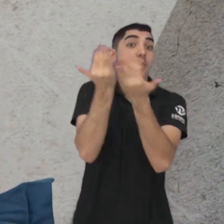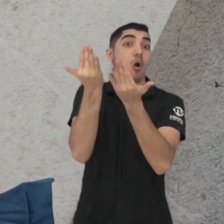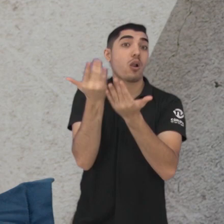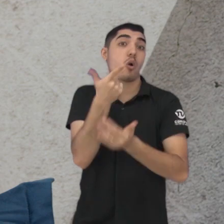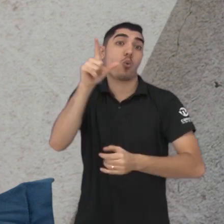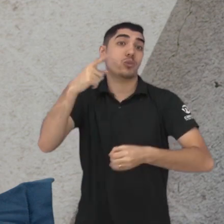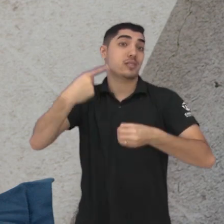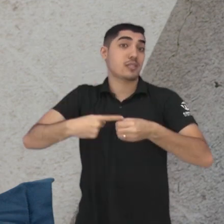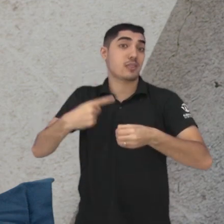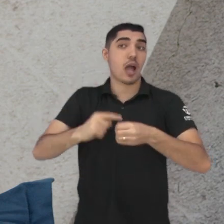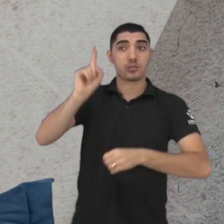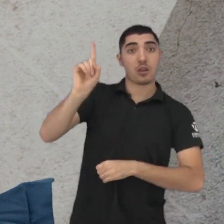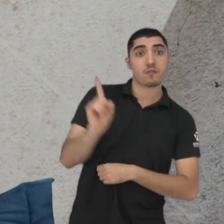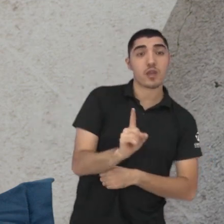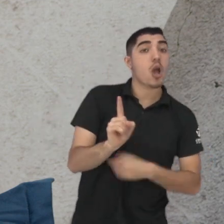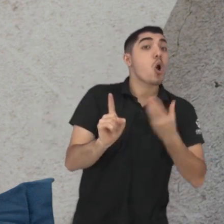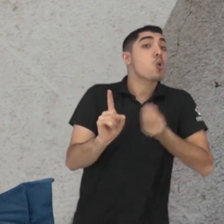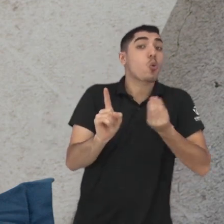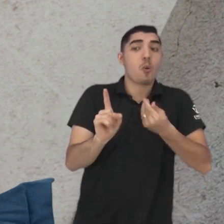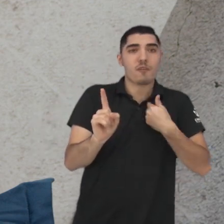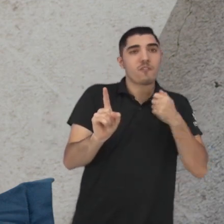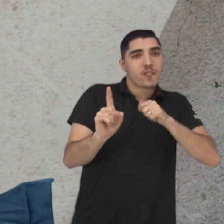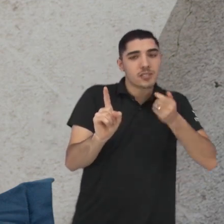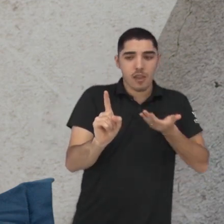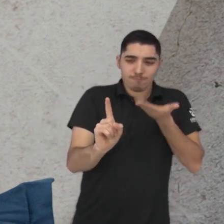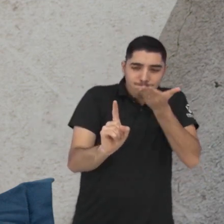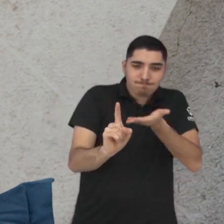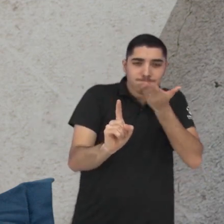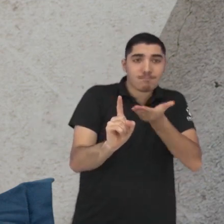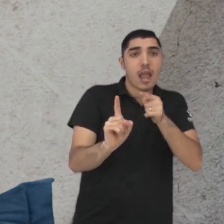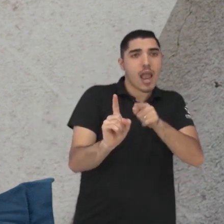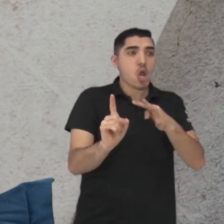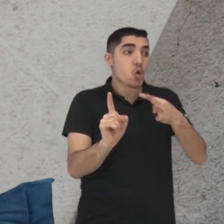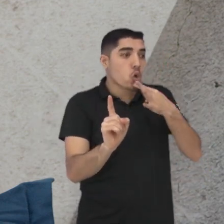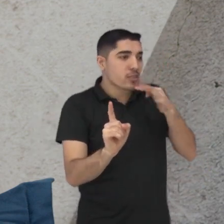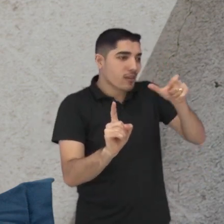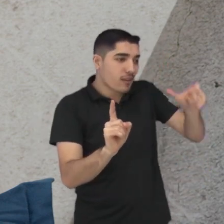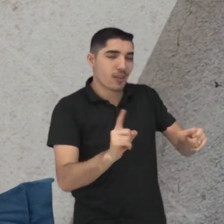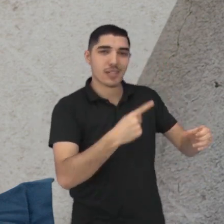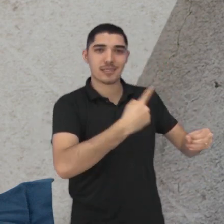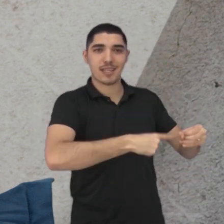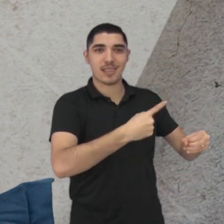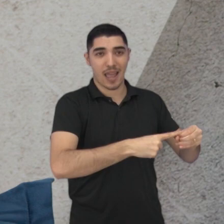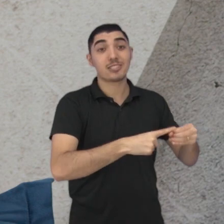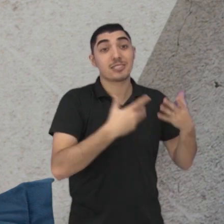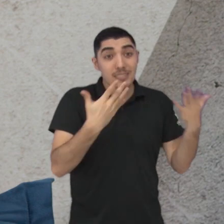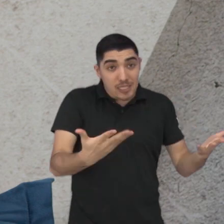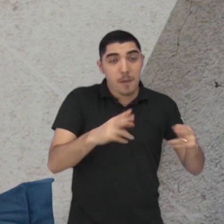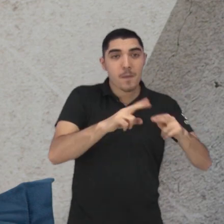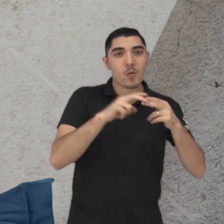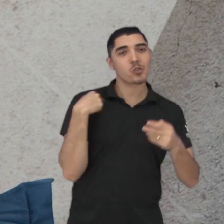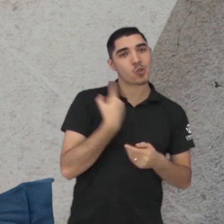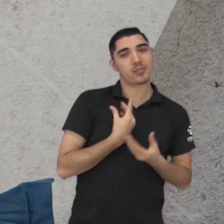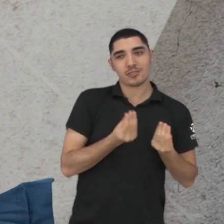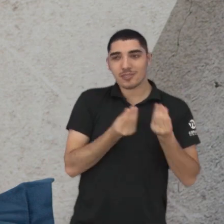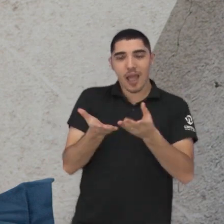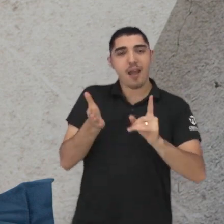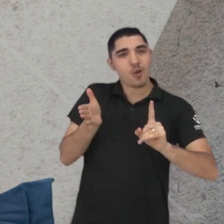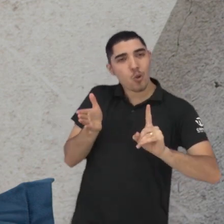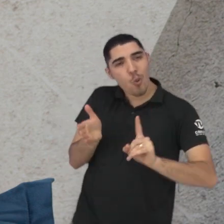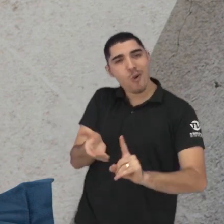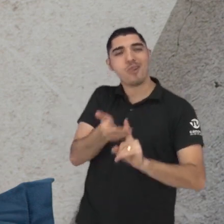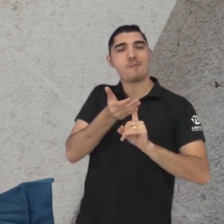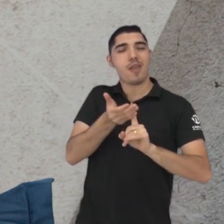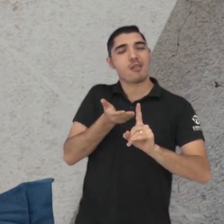são de fora. Então, assim, como que a gente quer que essas pessoas sejam tratadas na nossa cidade? Então, a gente traz um pouquinho disso, dessa hospitalidade,